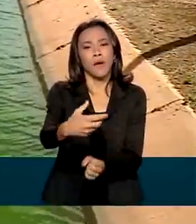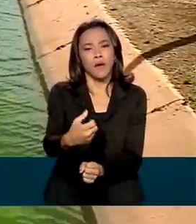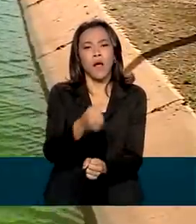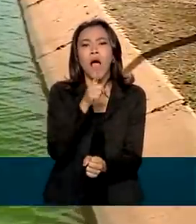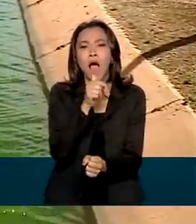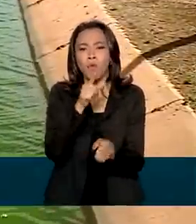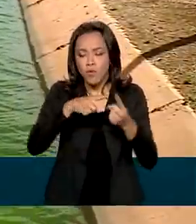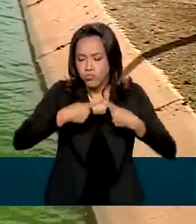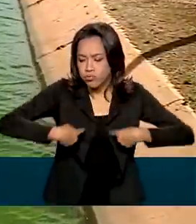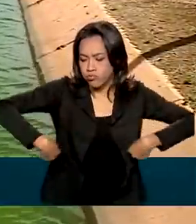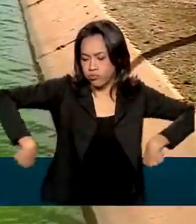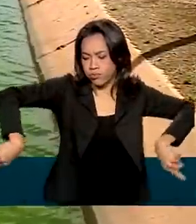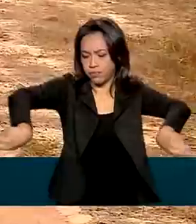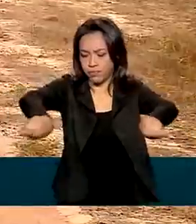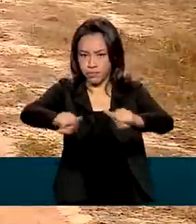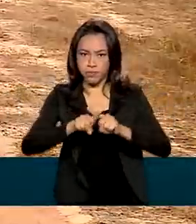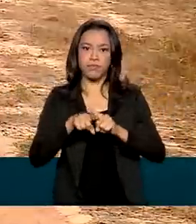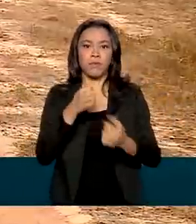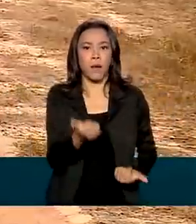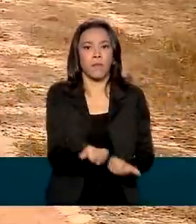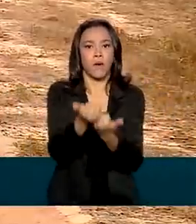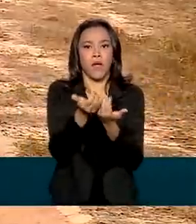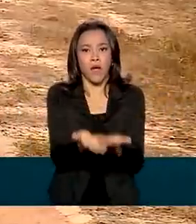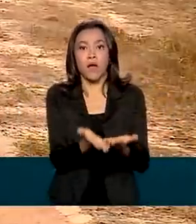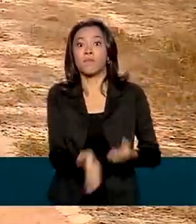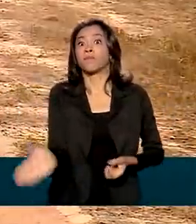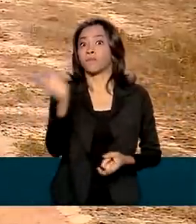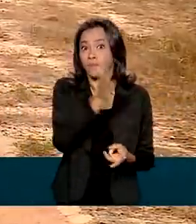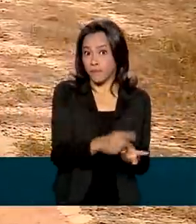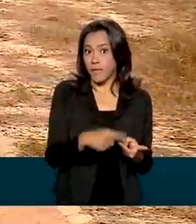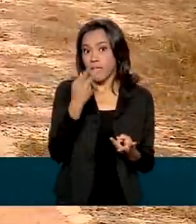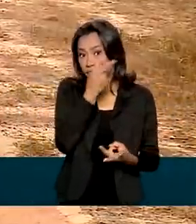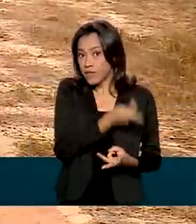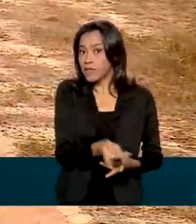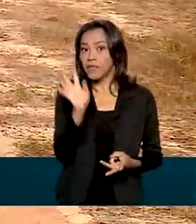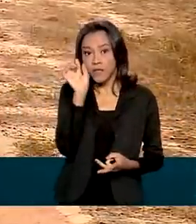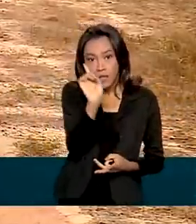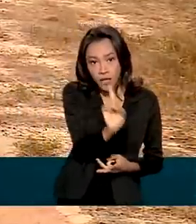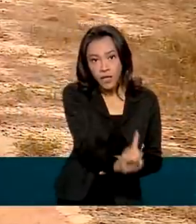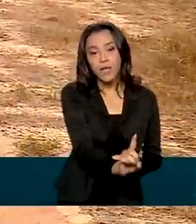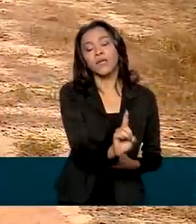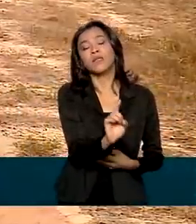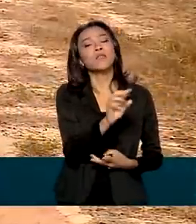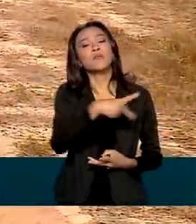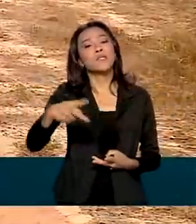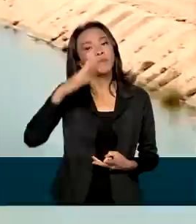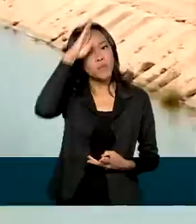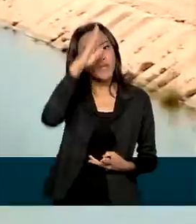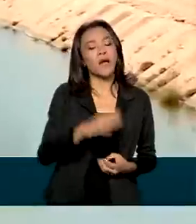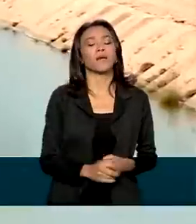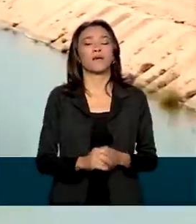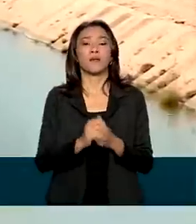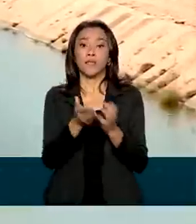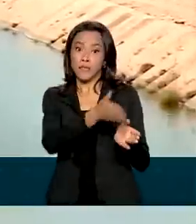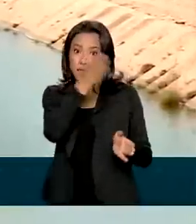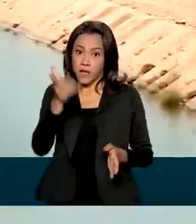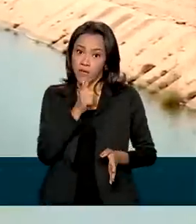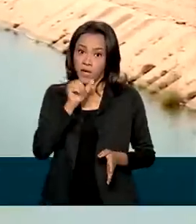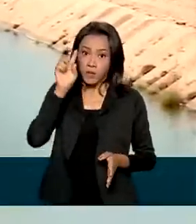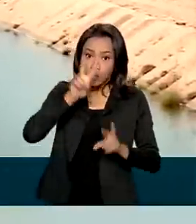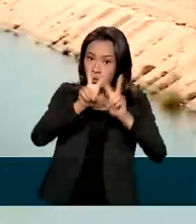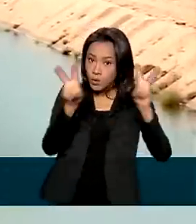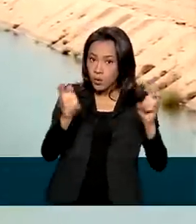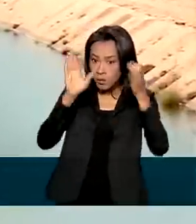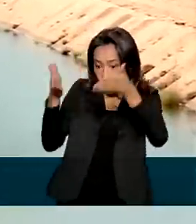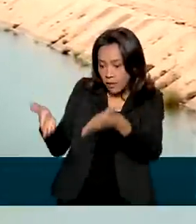barragem do Banabuiú e também uma visita do presidente Jair bolsonaro para reserva do Taquarão ainda falando sobre o ramal de